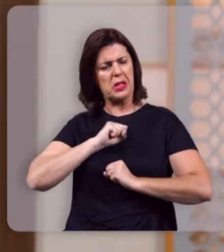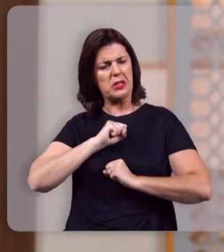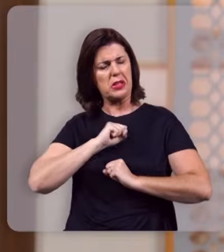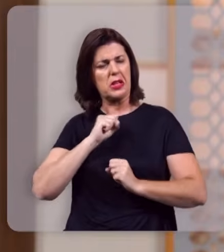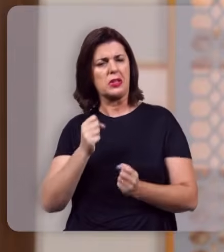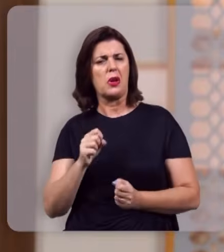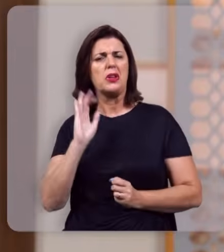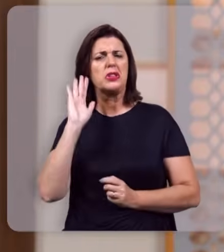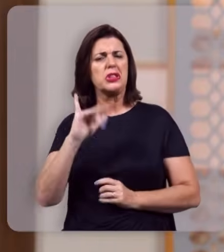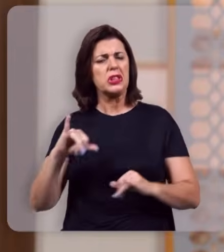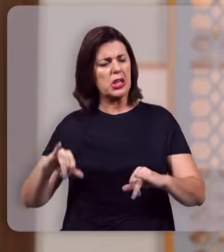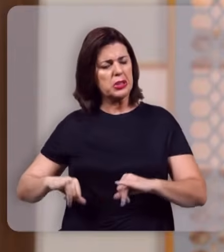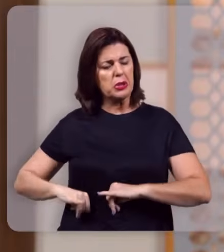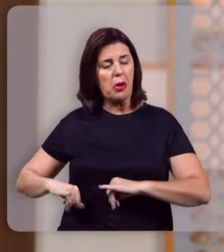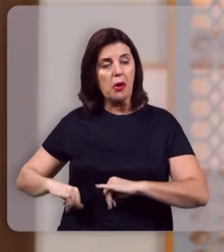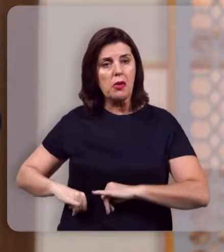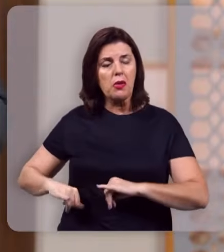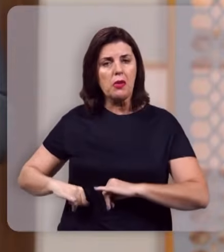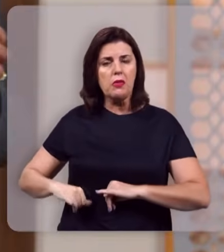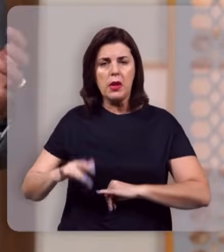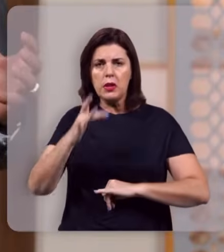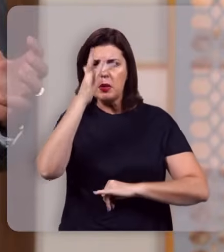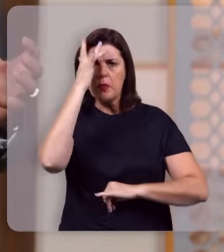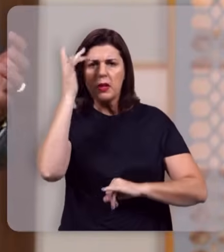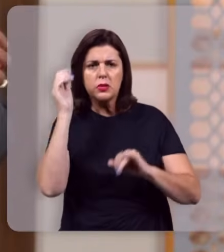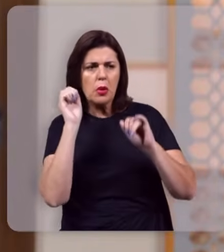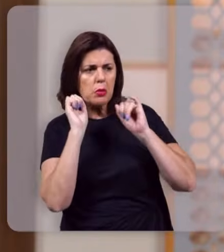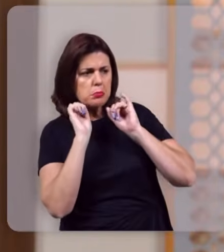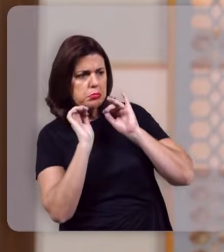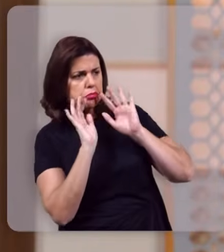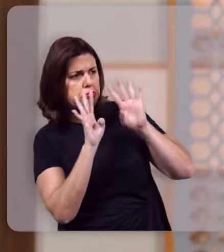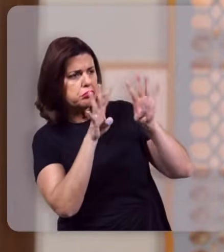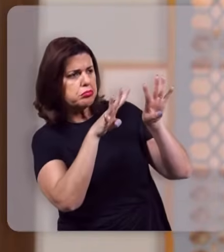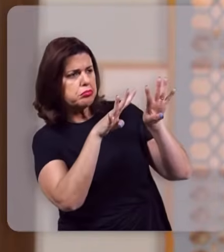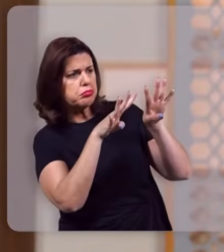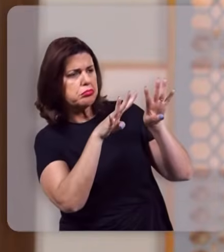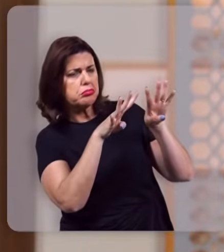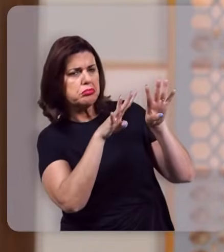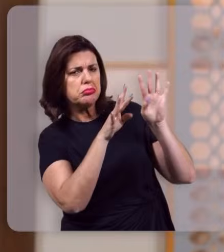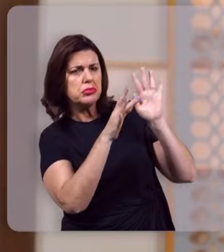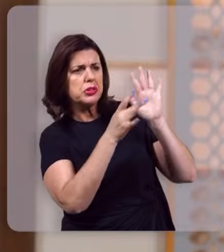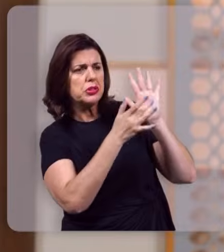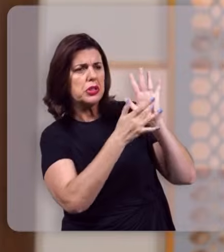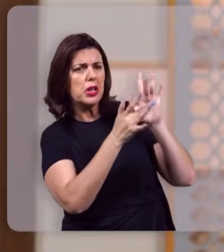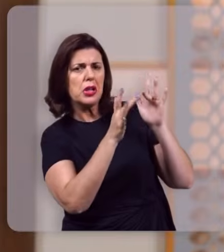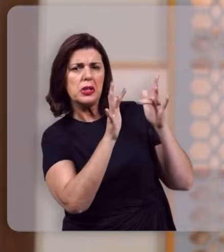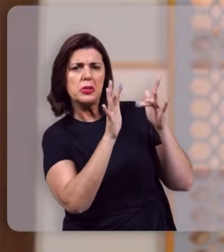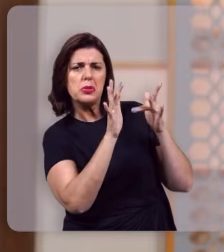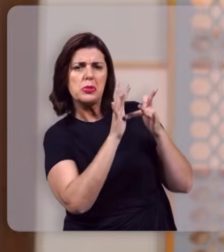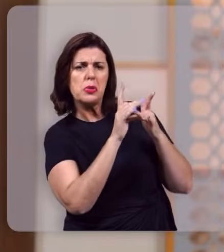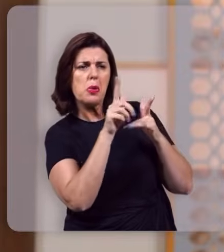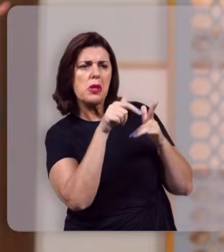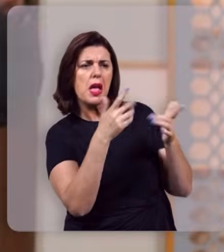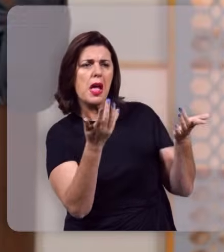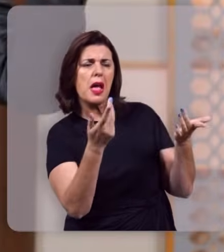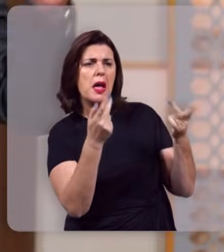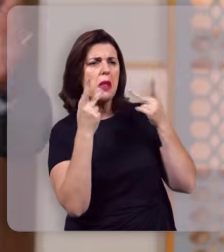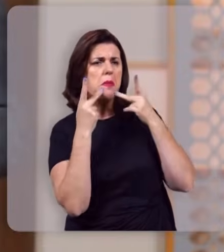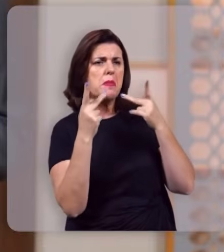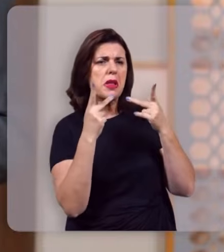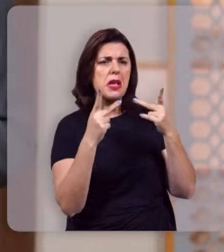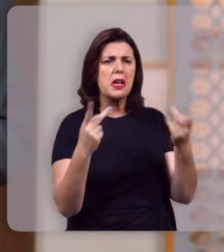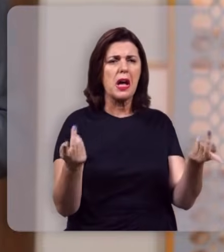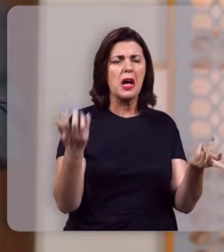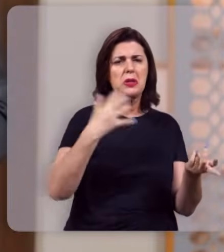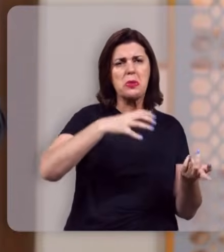os dentes, da multidão que olhava aquele que era considerado o Messias, pregado